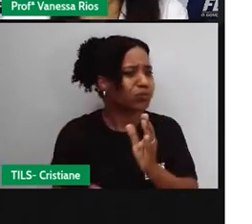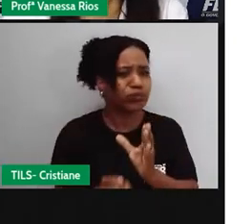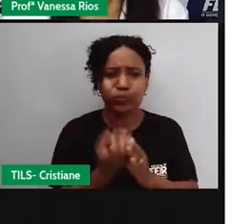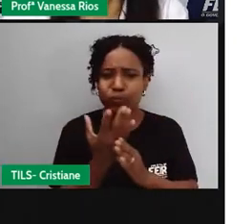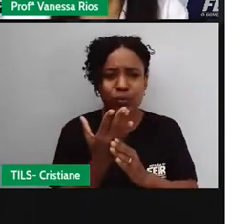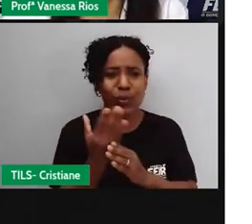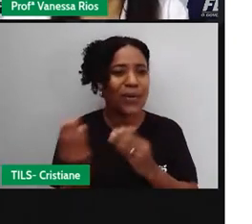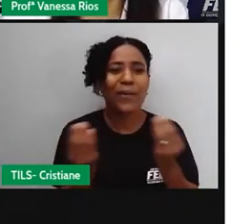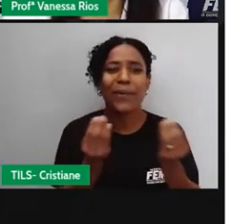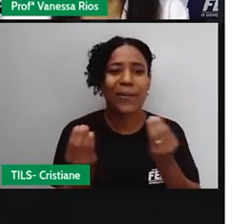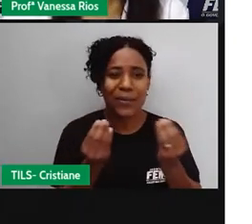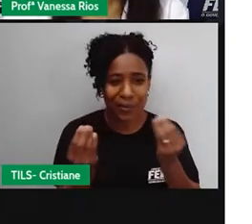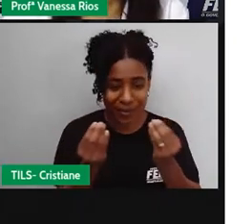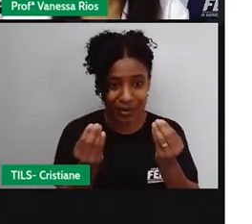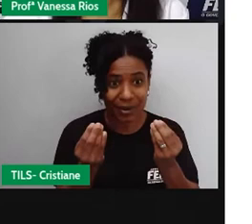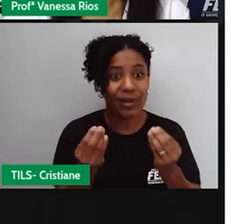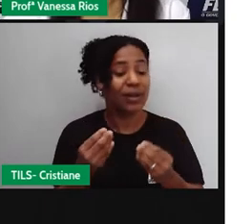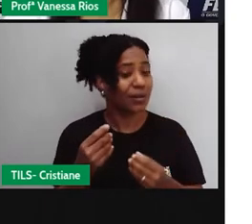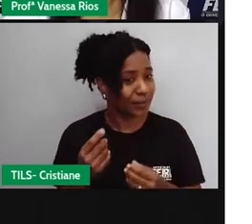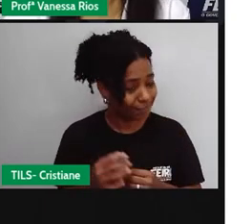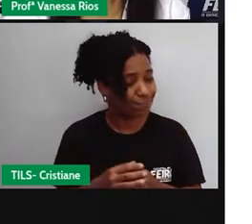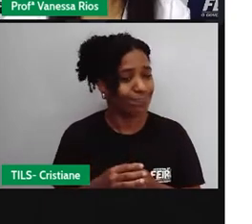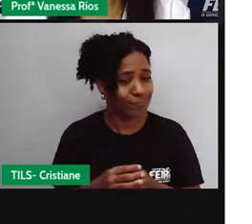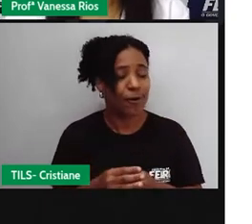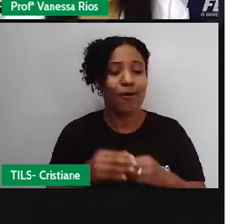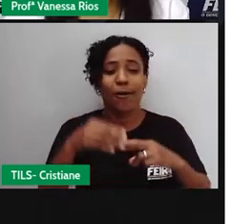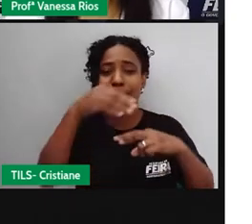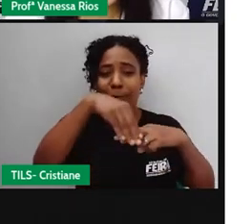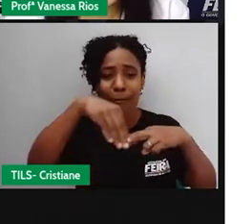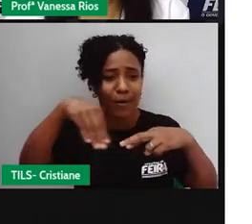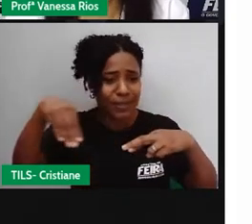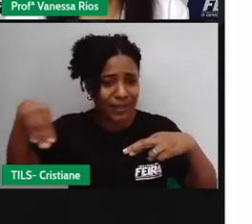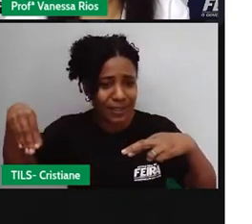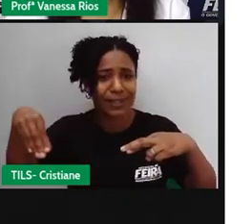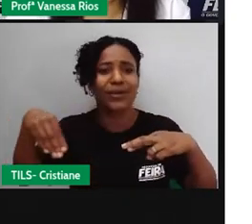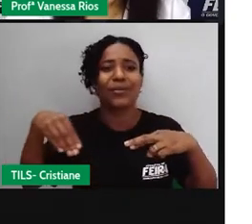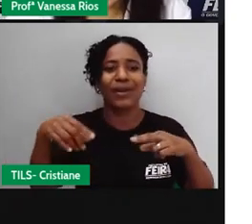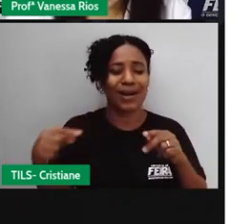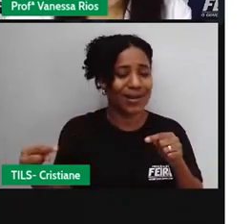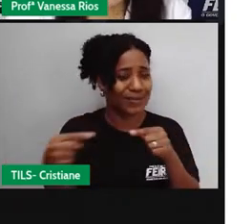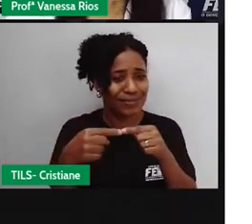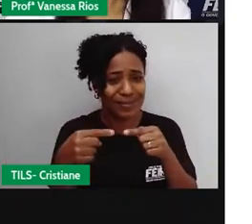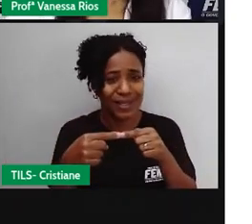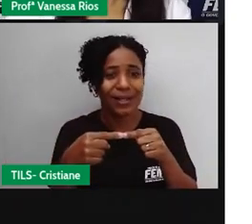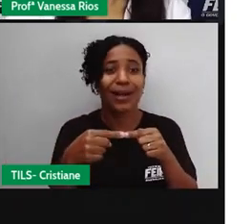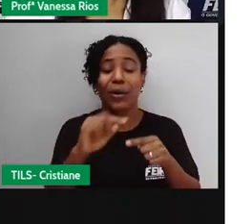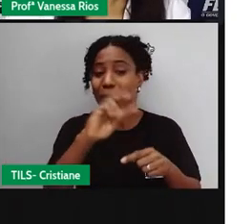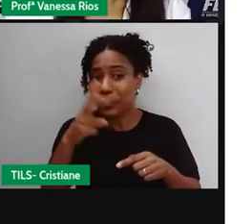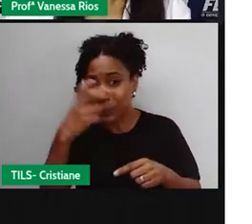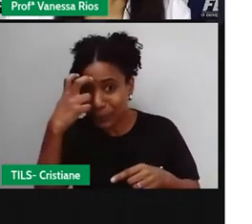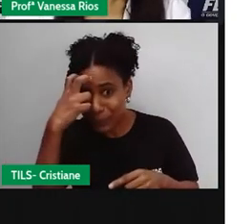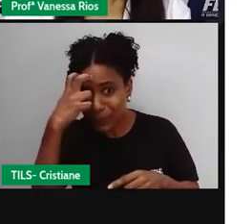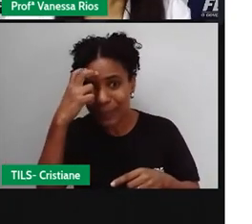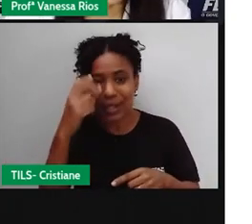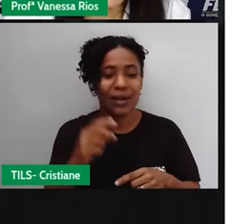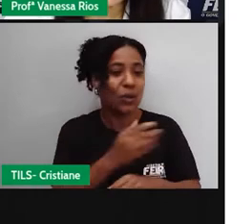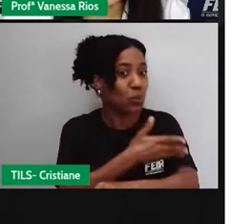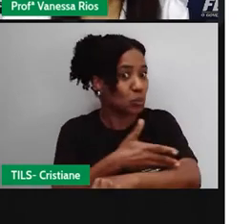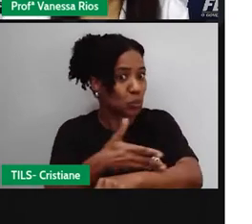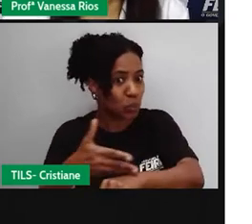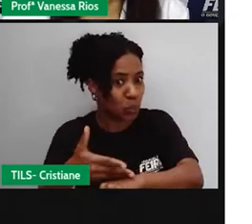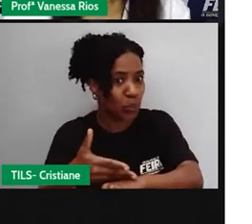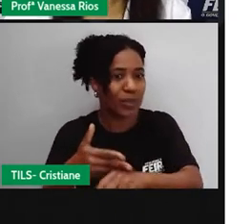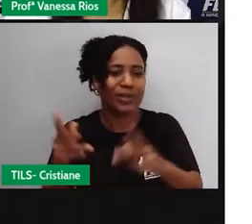o cordel representa tanto os costumes populares, os hábitos populares e a cultura,